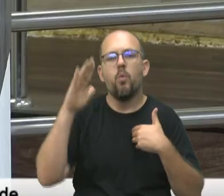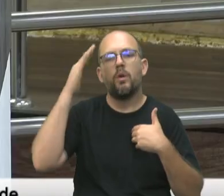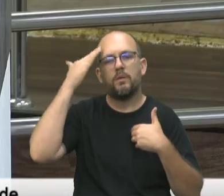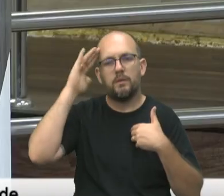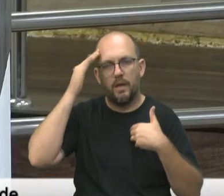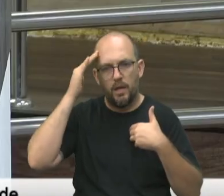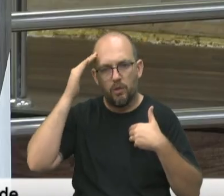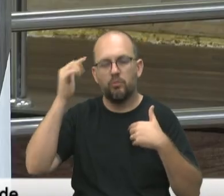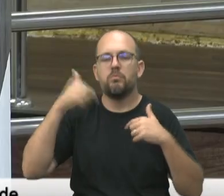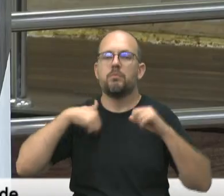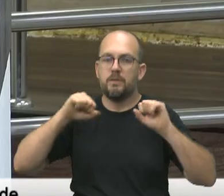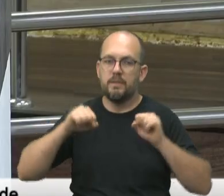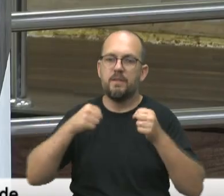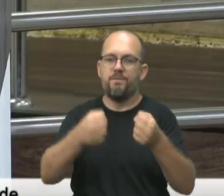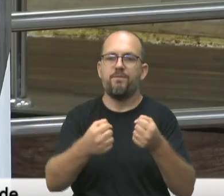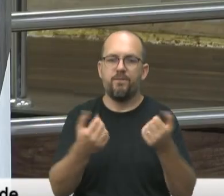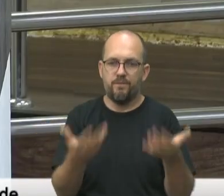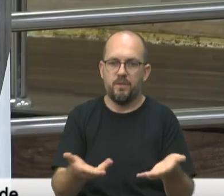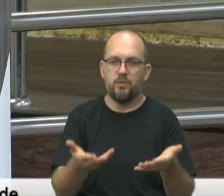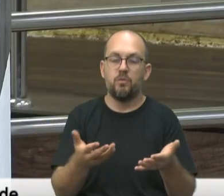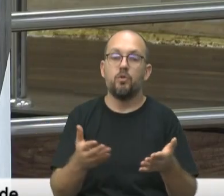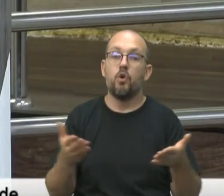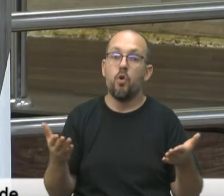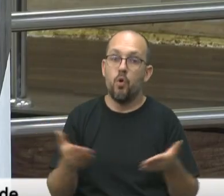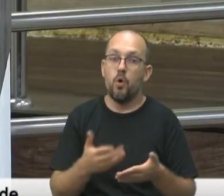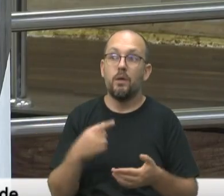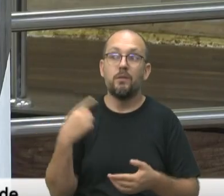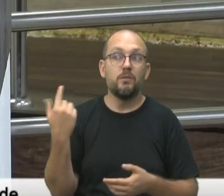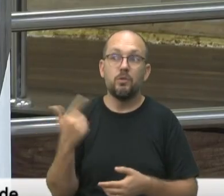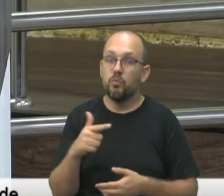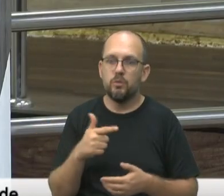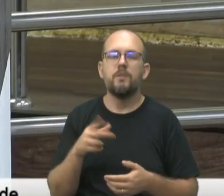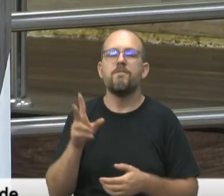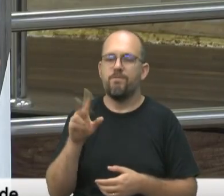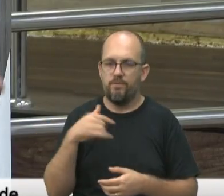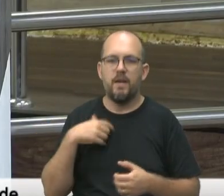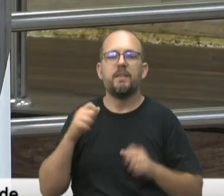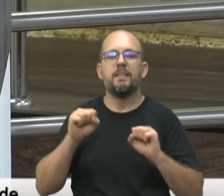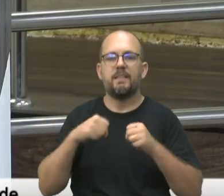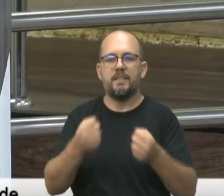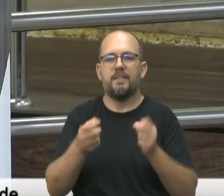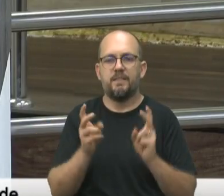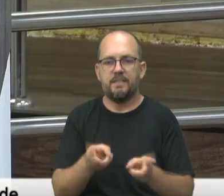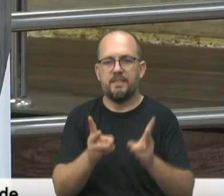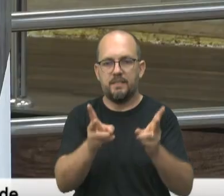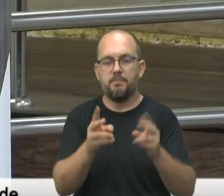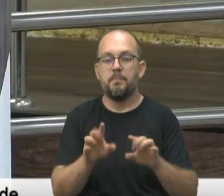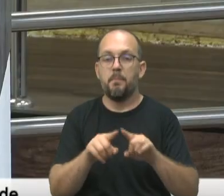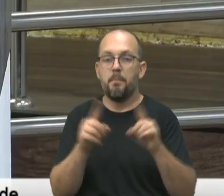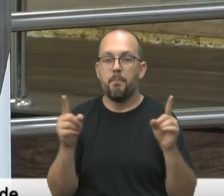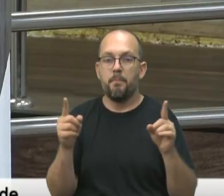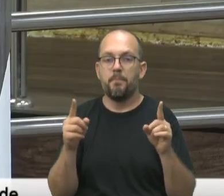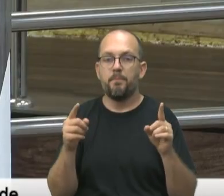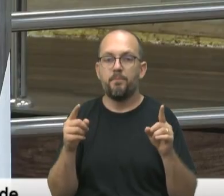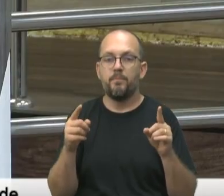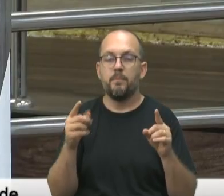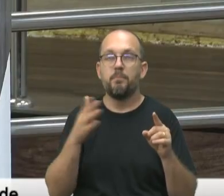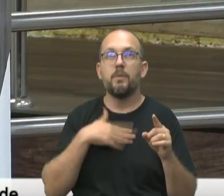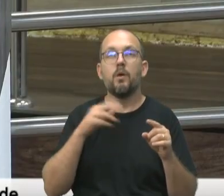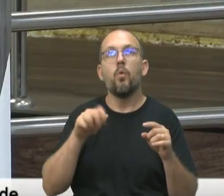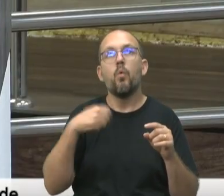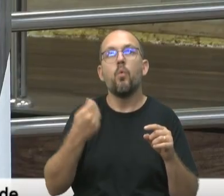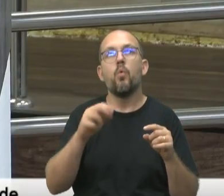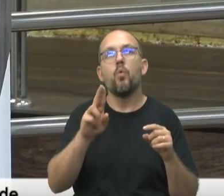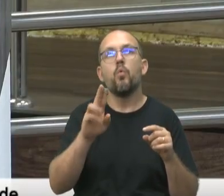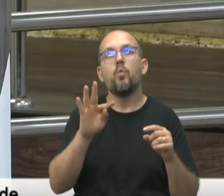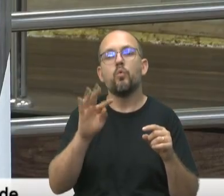e defendo. Enquanto a gente não superar, eu vou sempre defender. Mas a minha utopia é que a gente